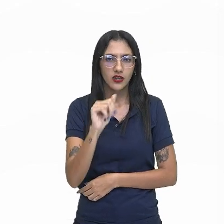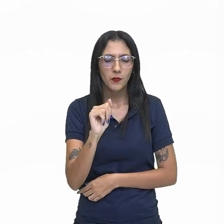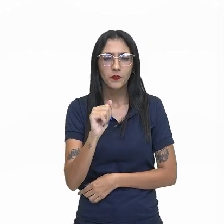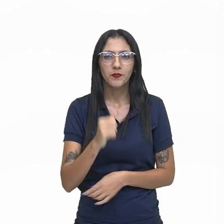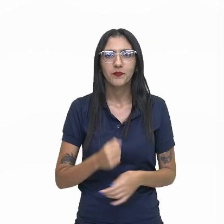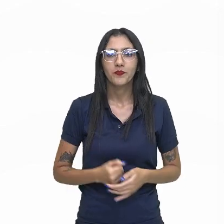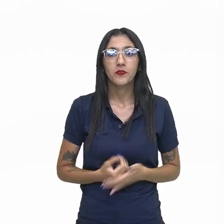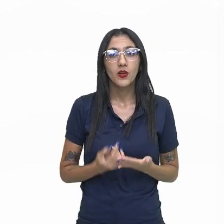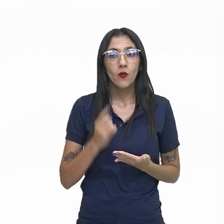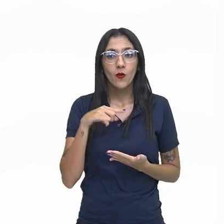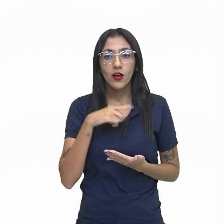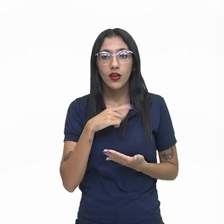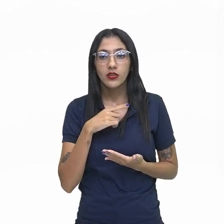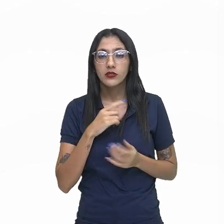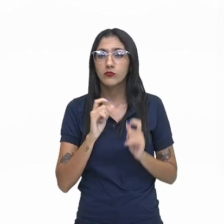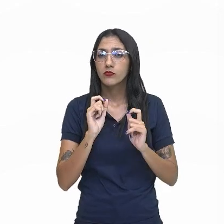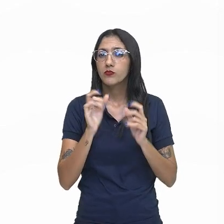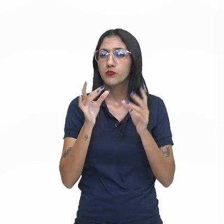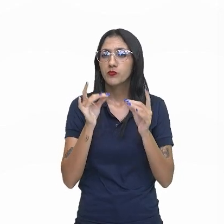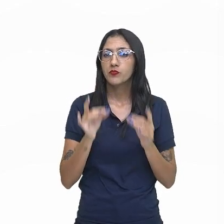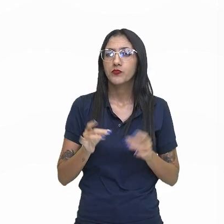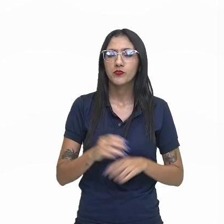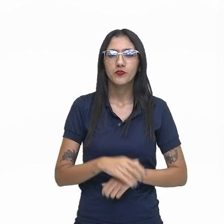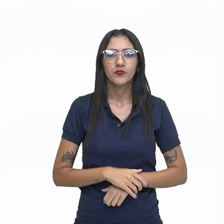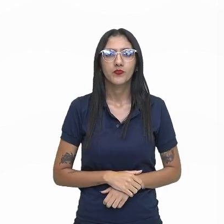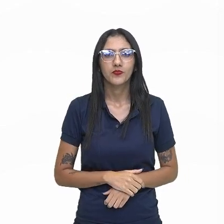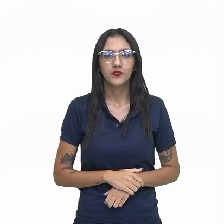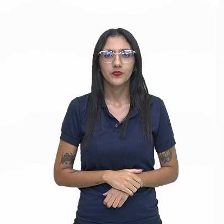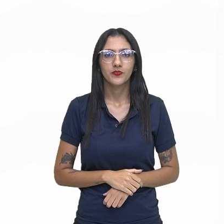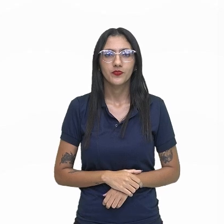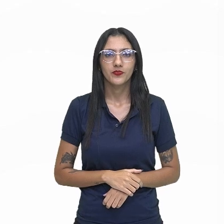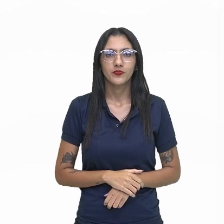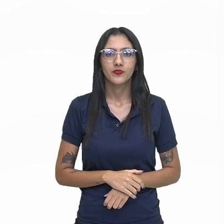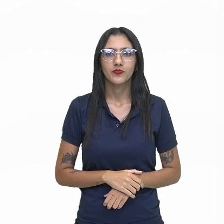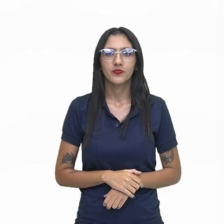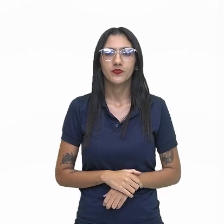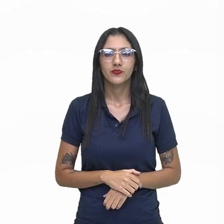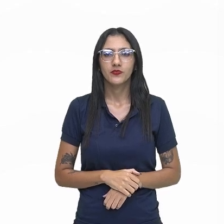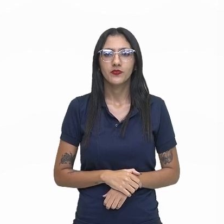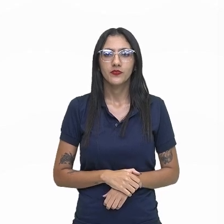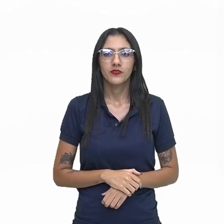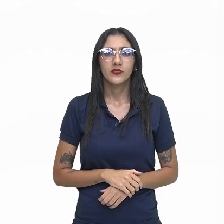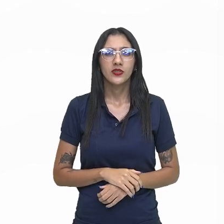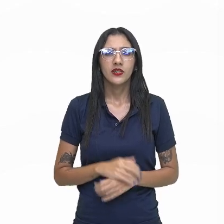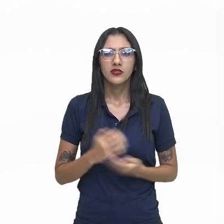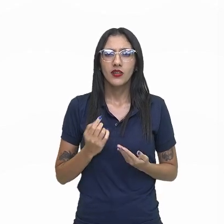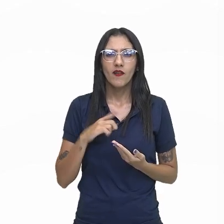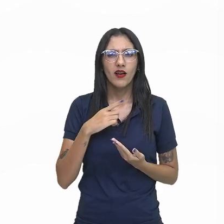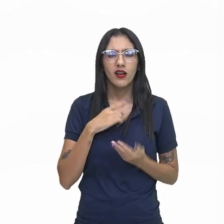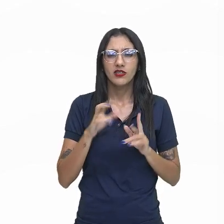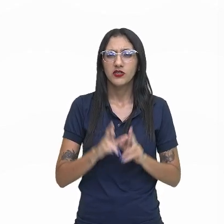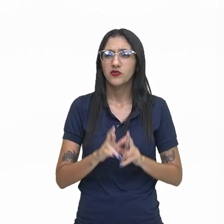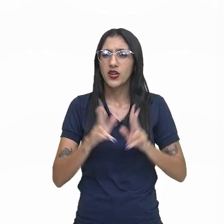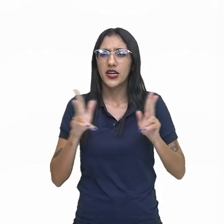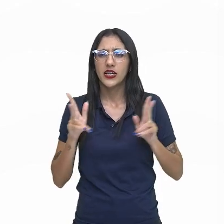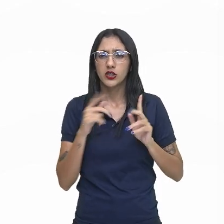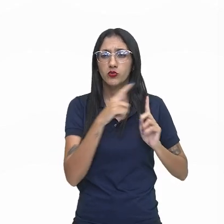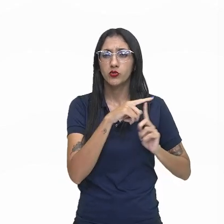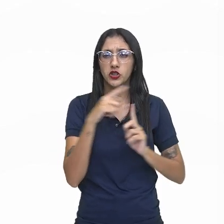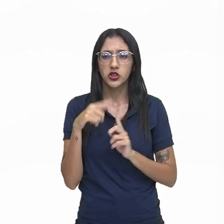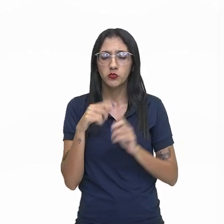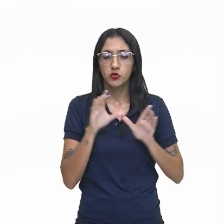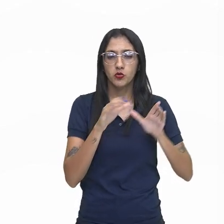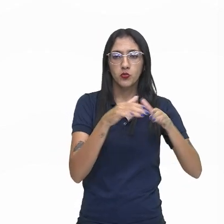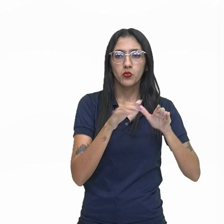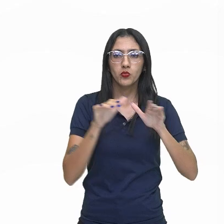se refere a essa variação. São diferenças entre os estratos